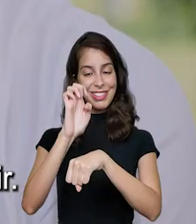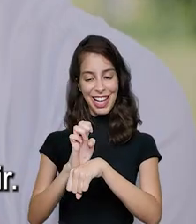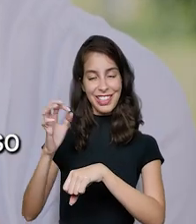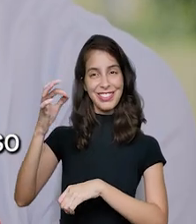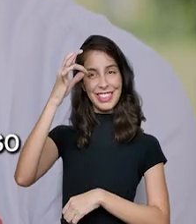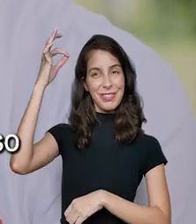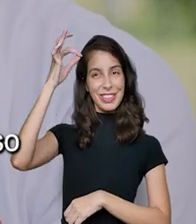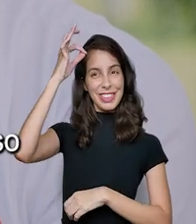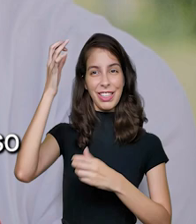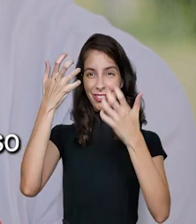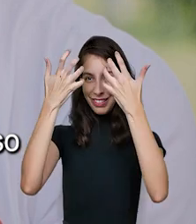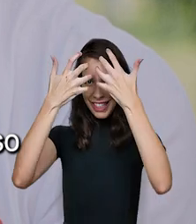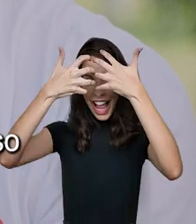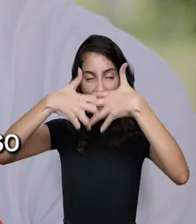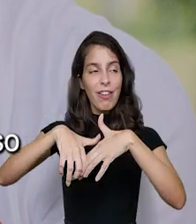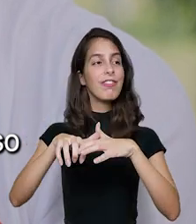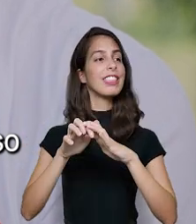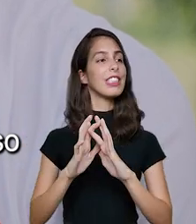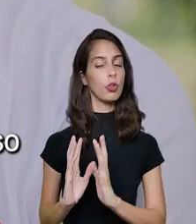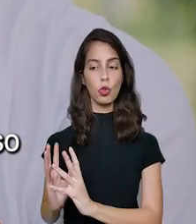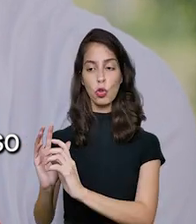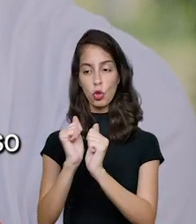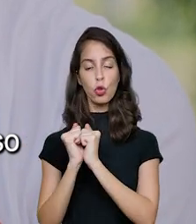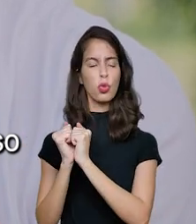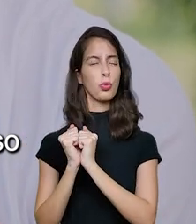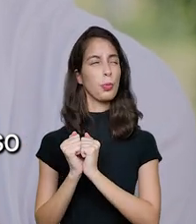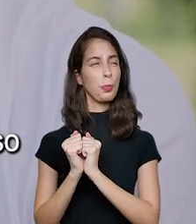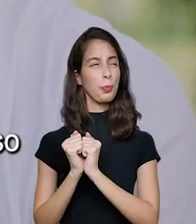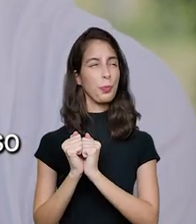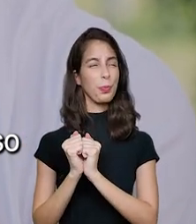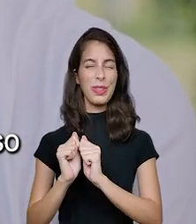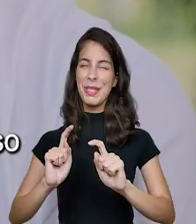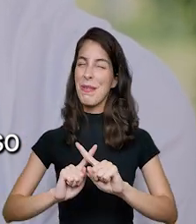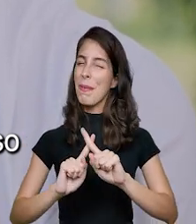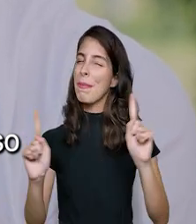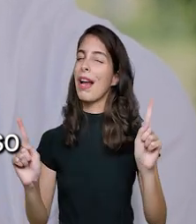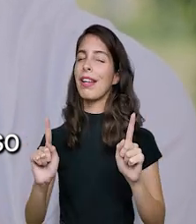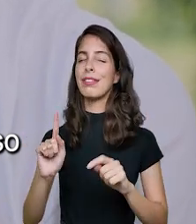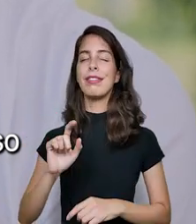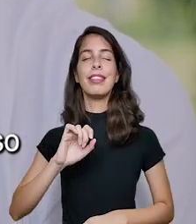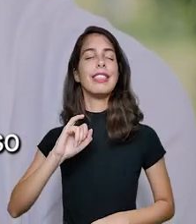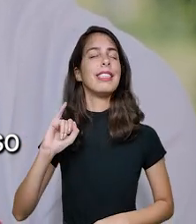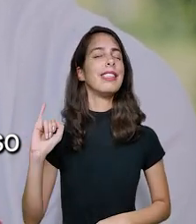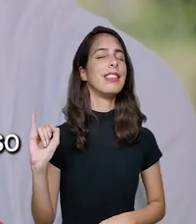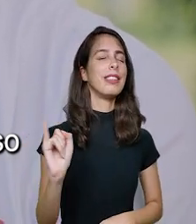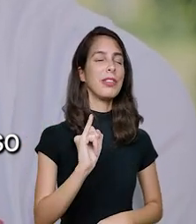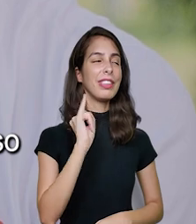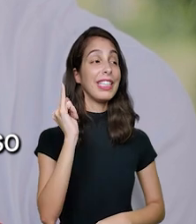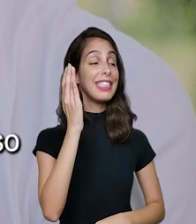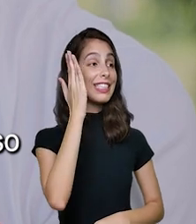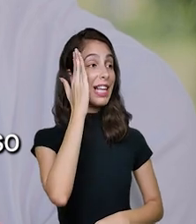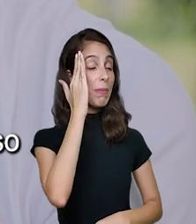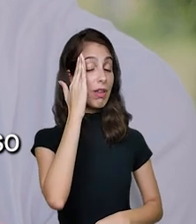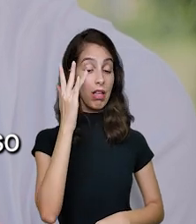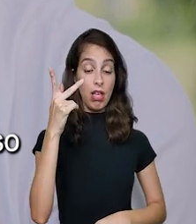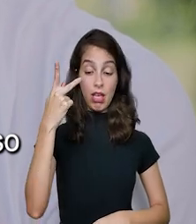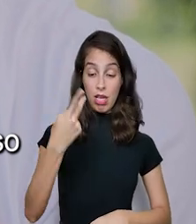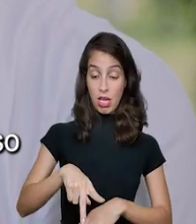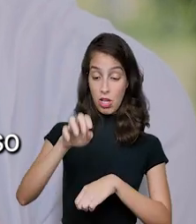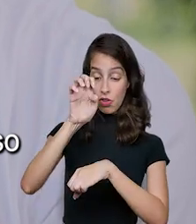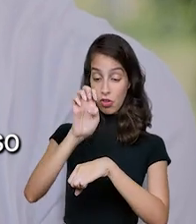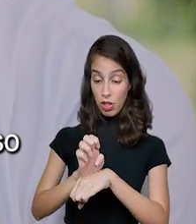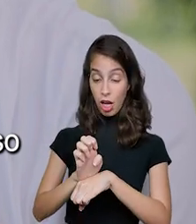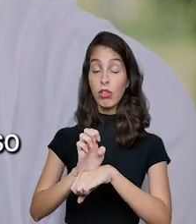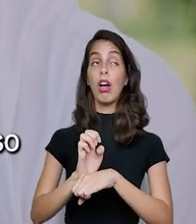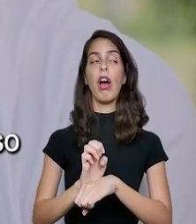refletir né mas é bom as pessoas saberem eh que além do nosso mundo aqui a gente tem